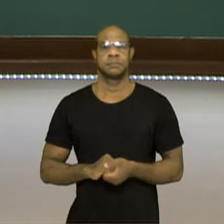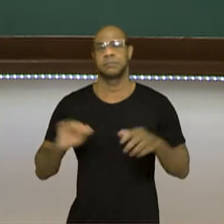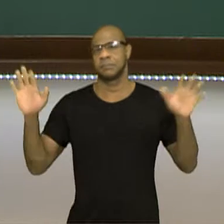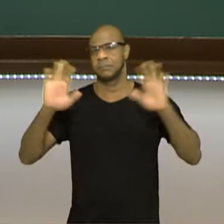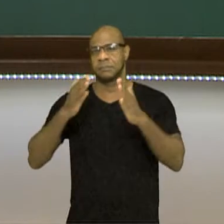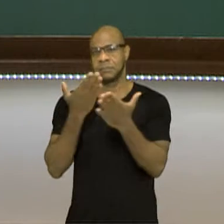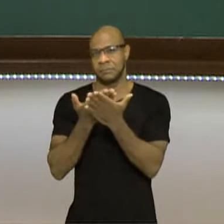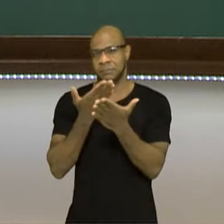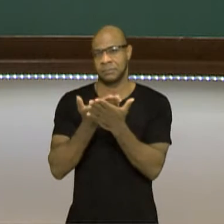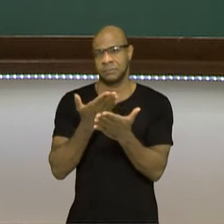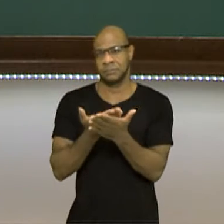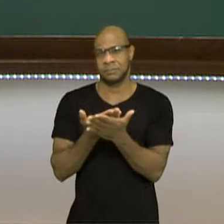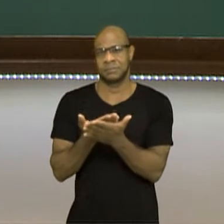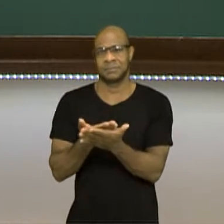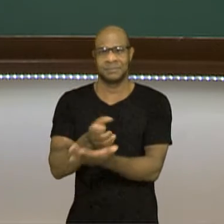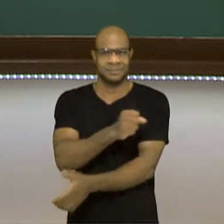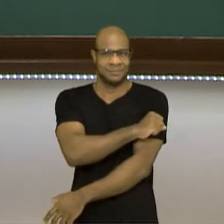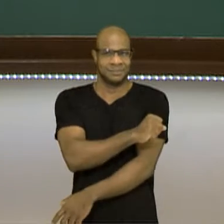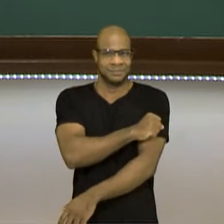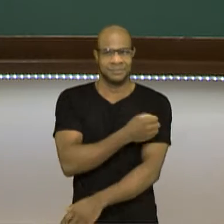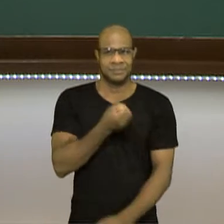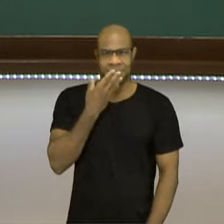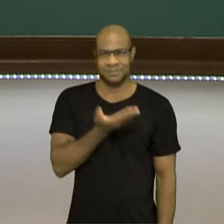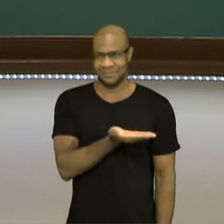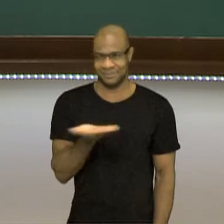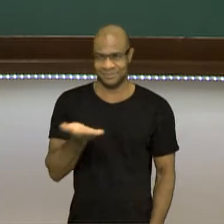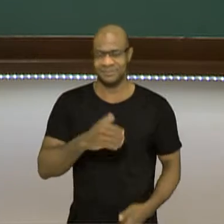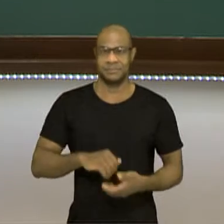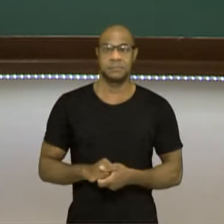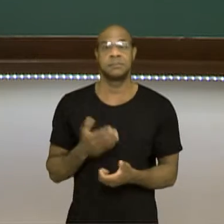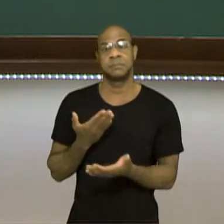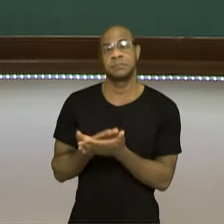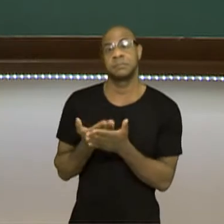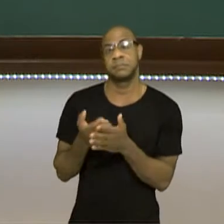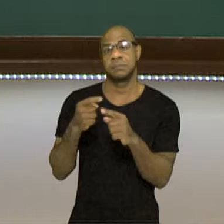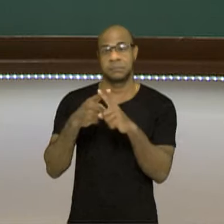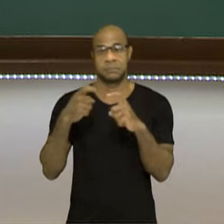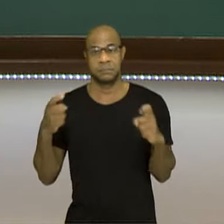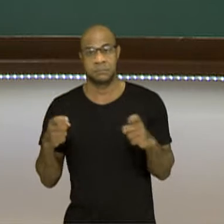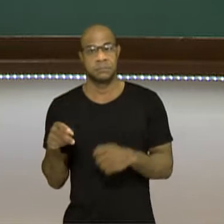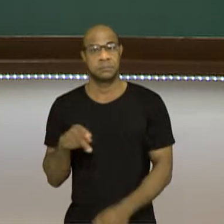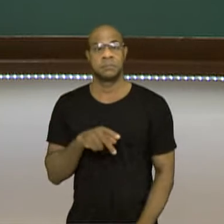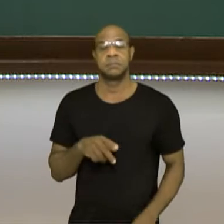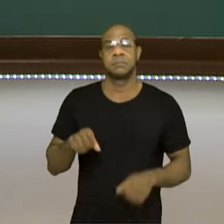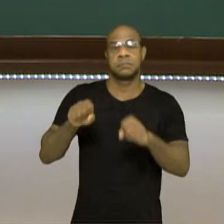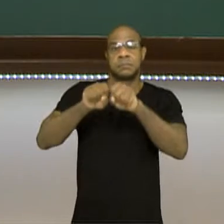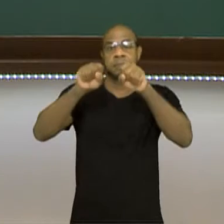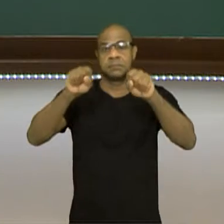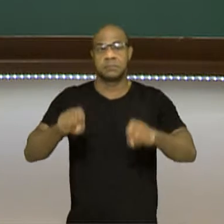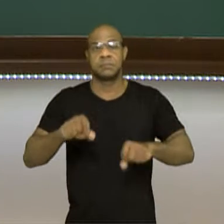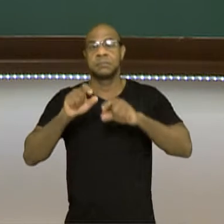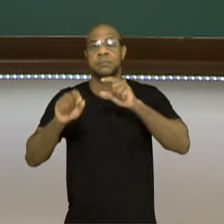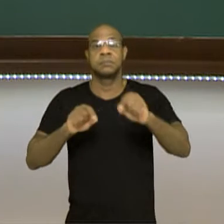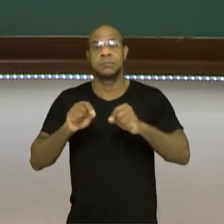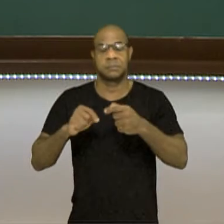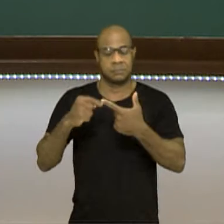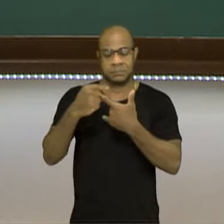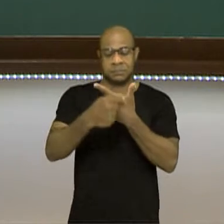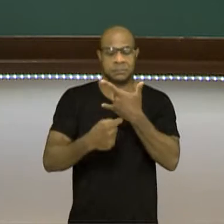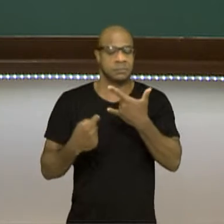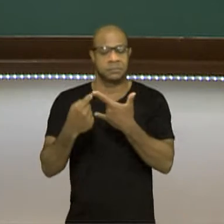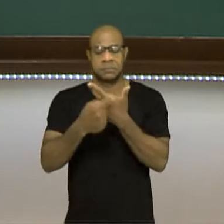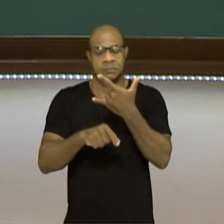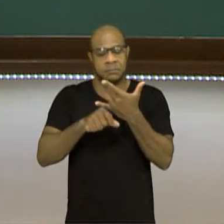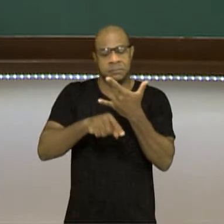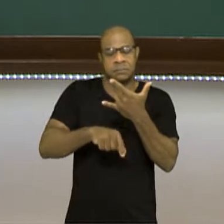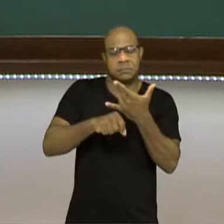Olá, estudantes do 8º ano, tudo bem? Aula de ciências sobre o sistema genital masculino. Vamos